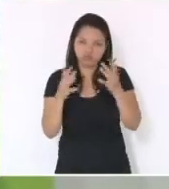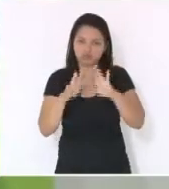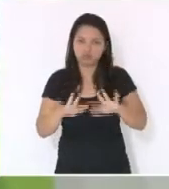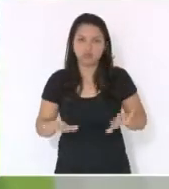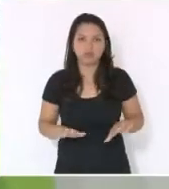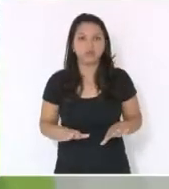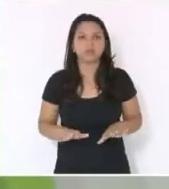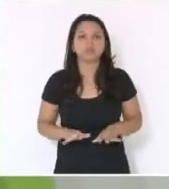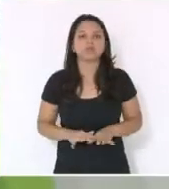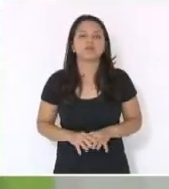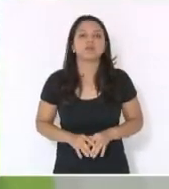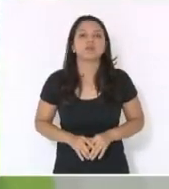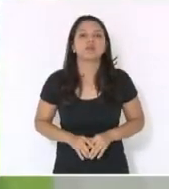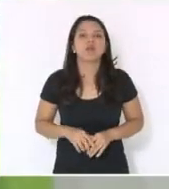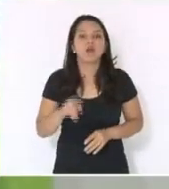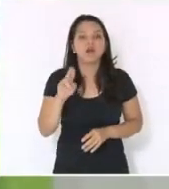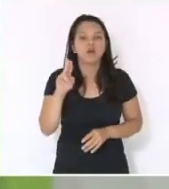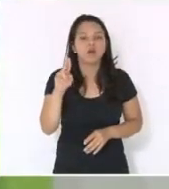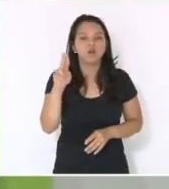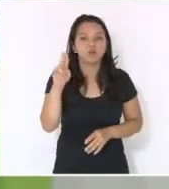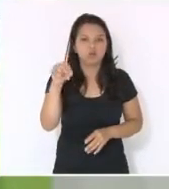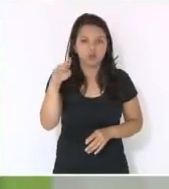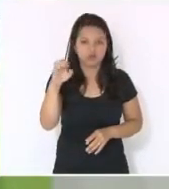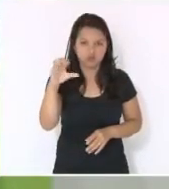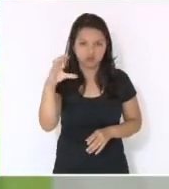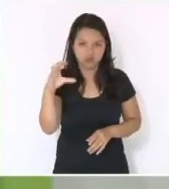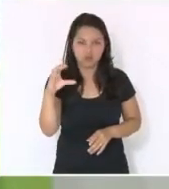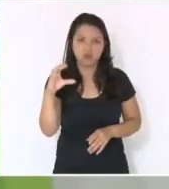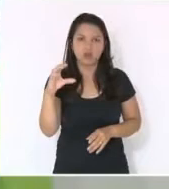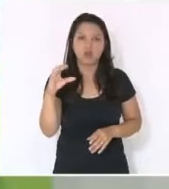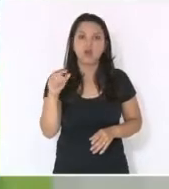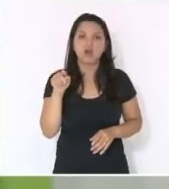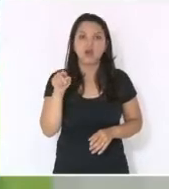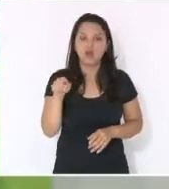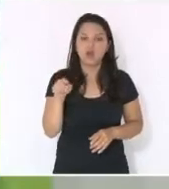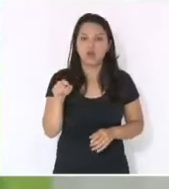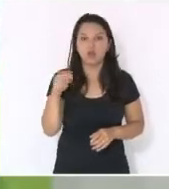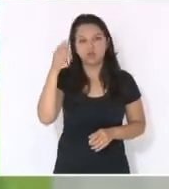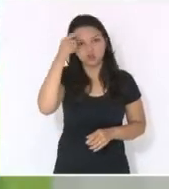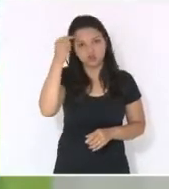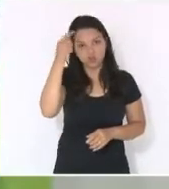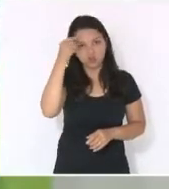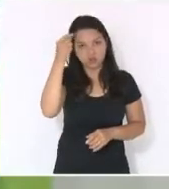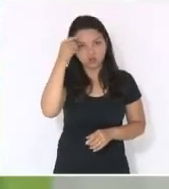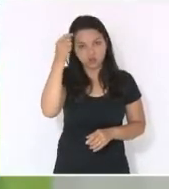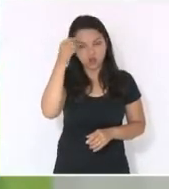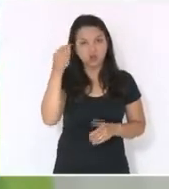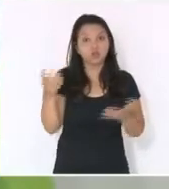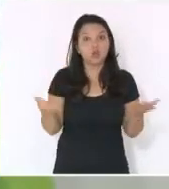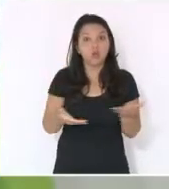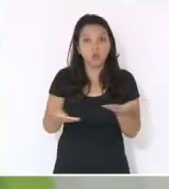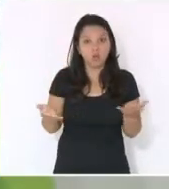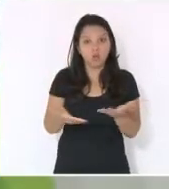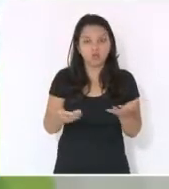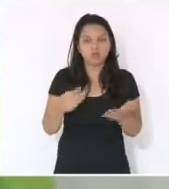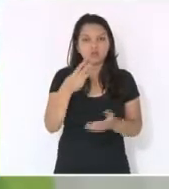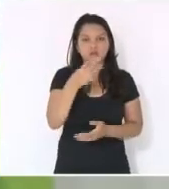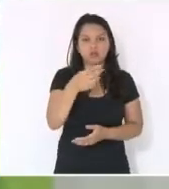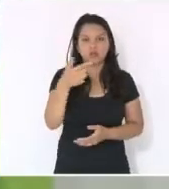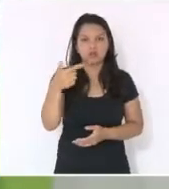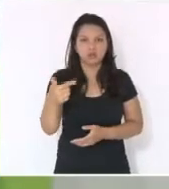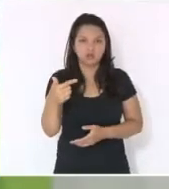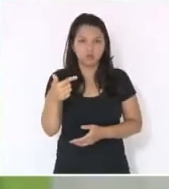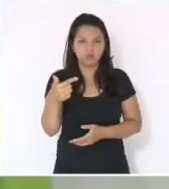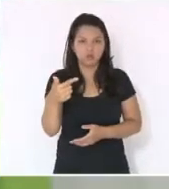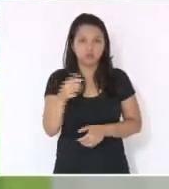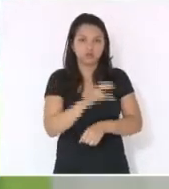transformada em universidade e possui hoje 32 cursos de graduação, 20